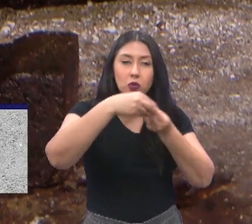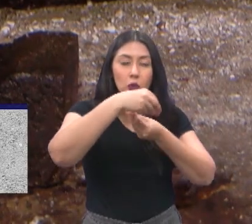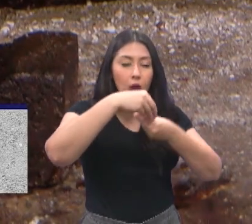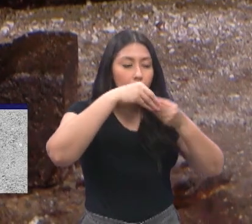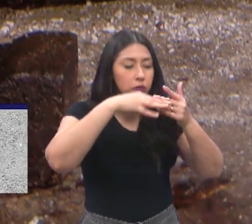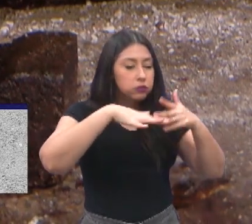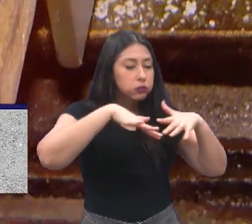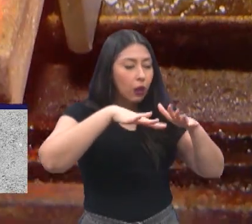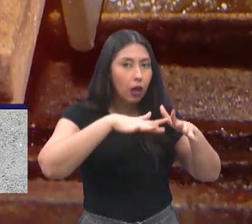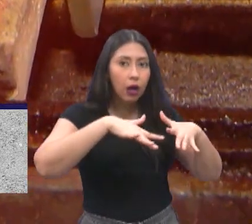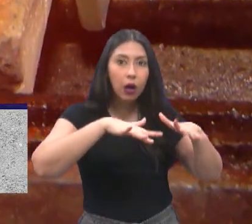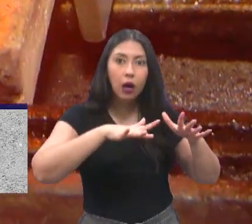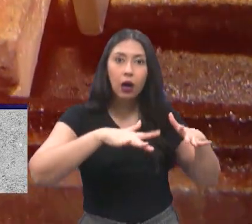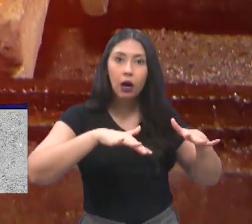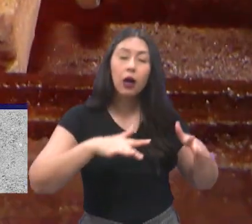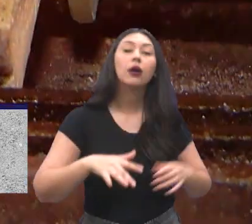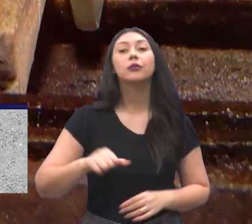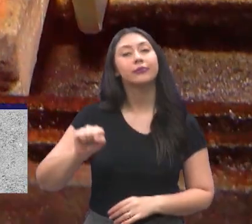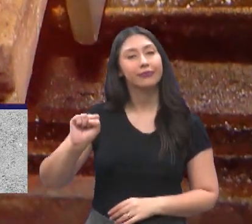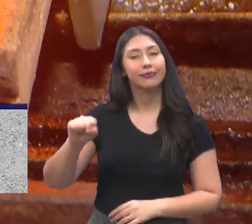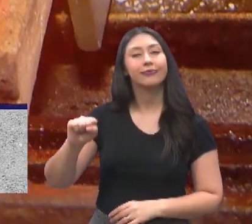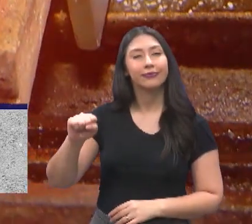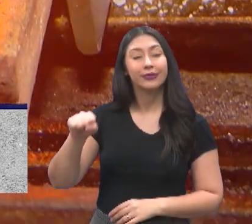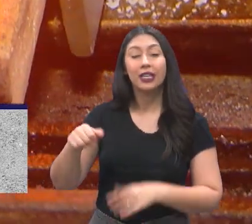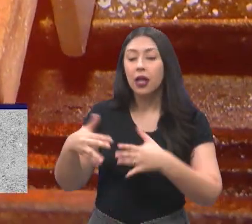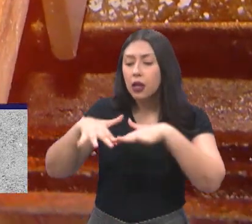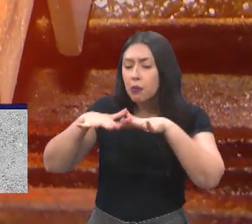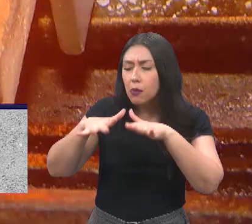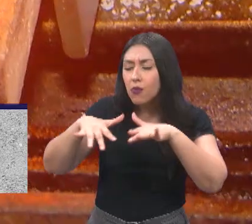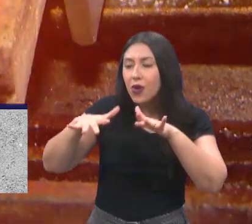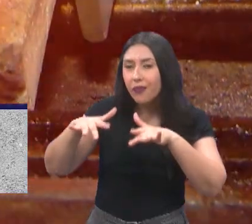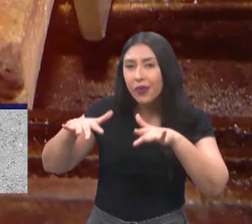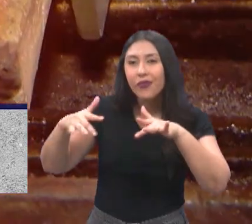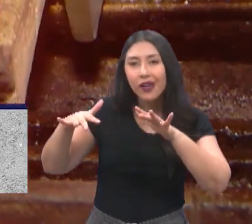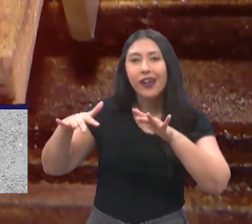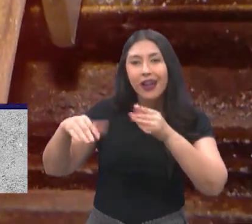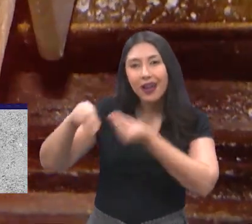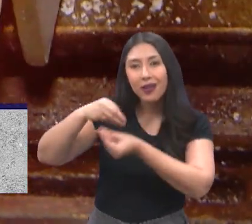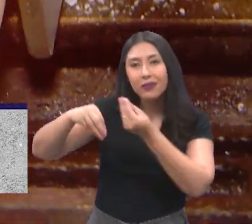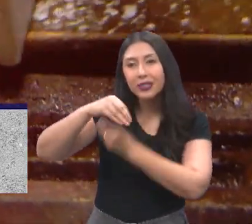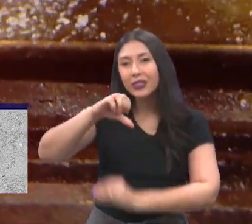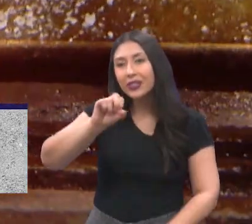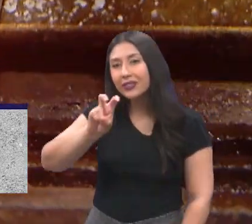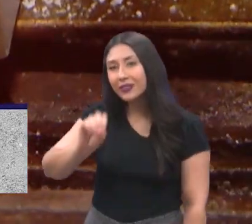transforme nesse líquido. Isso mesmo, Matheus. E esse líquido é a nossa liga 950.